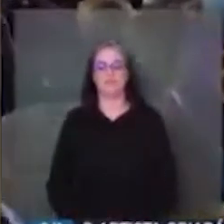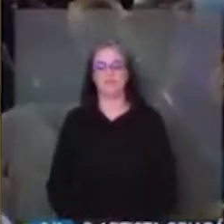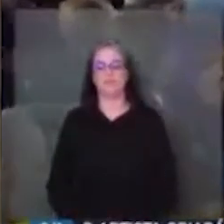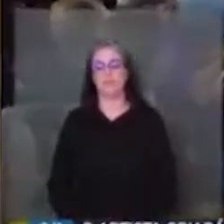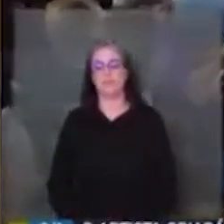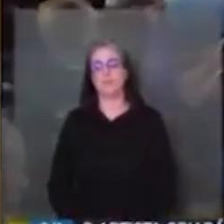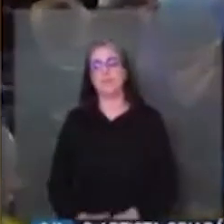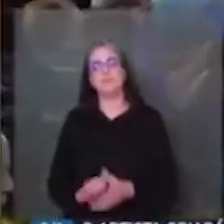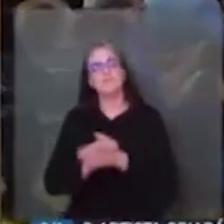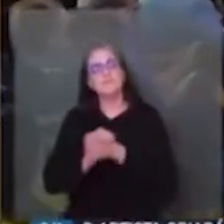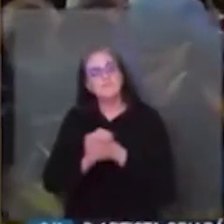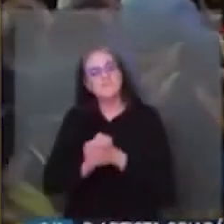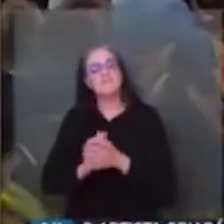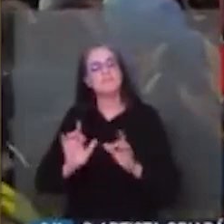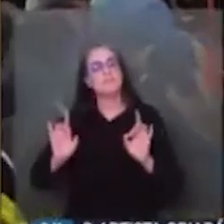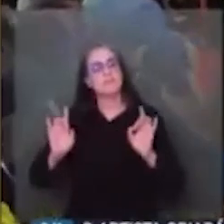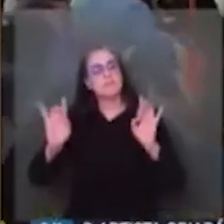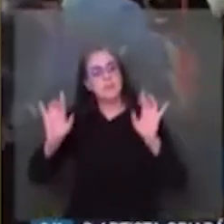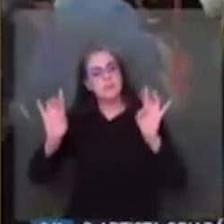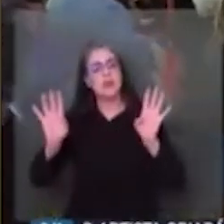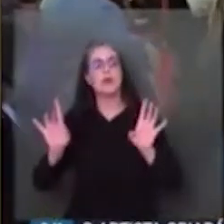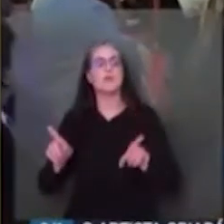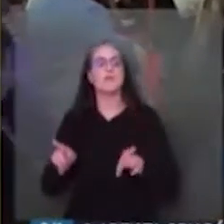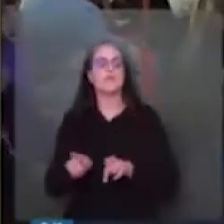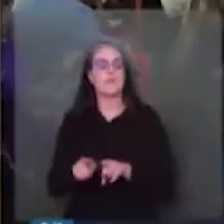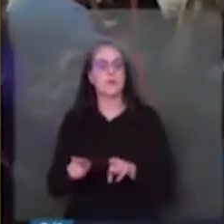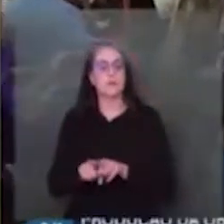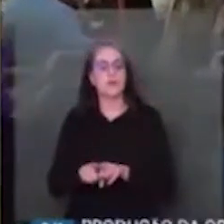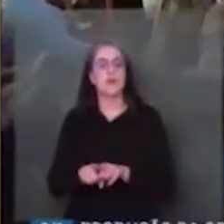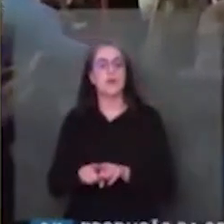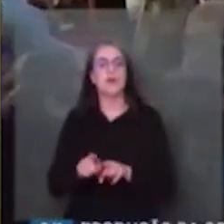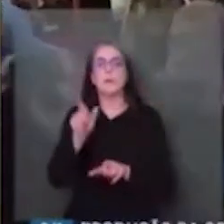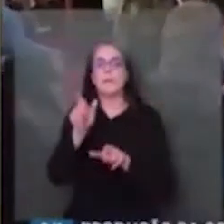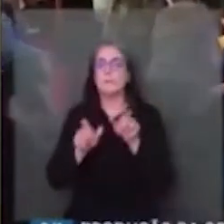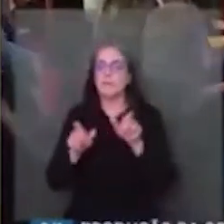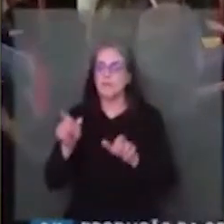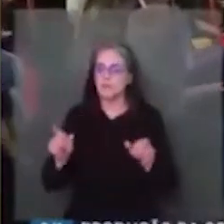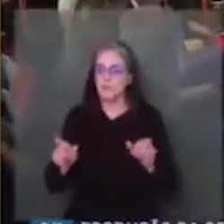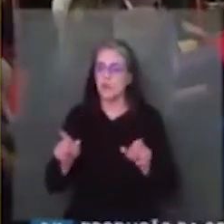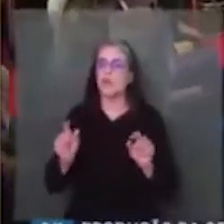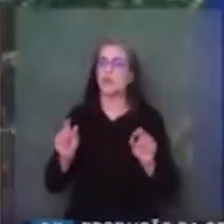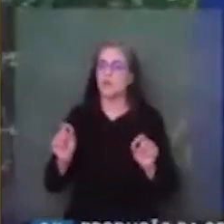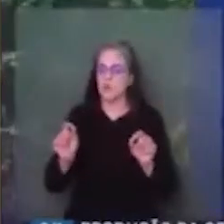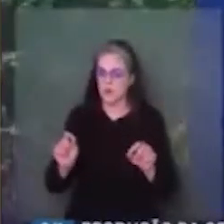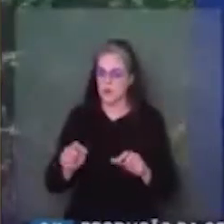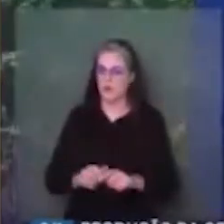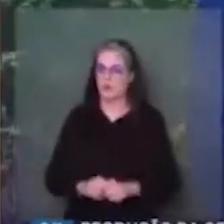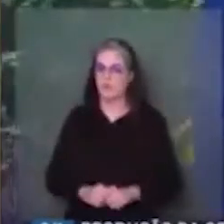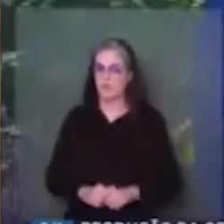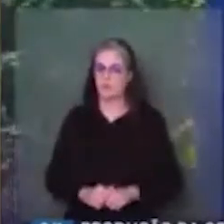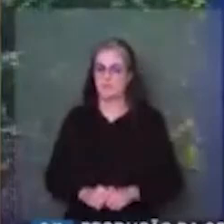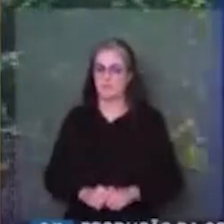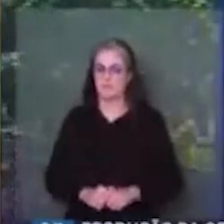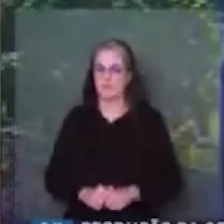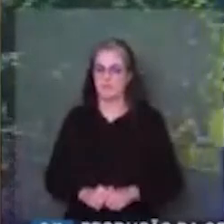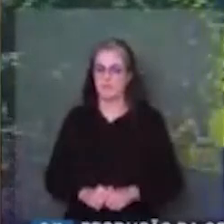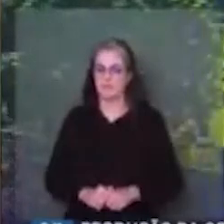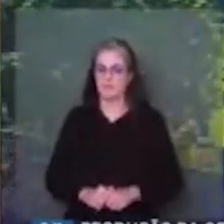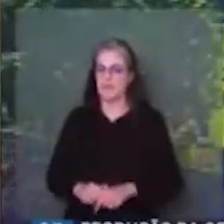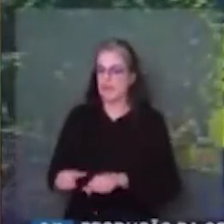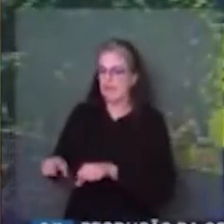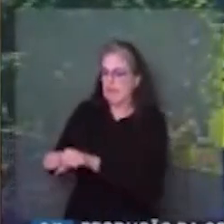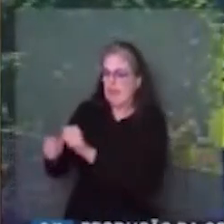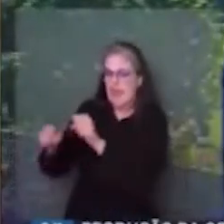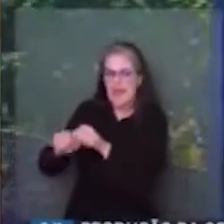da necessidade de que o Ministério Público atue como deve atuar, apurando as